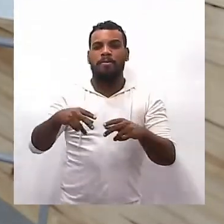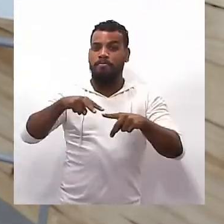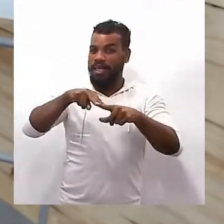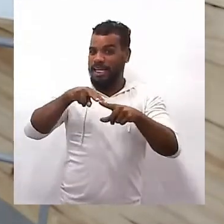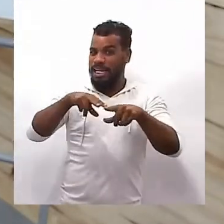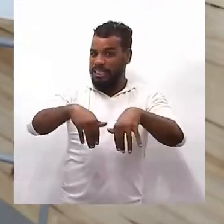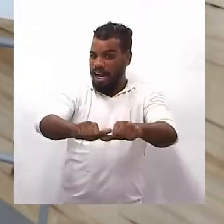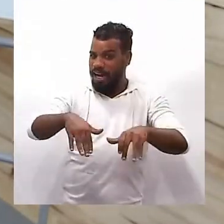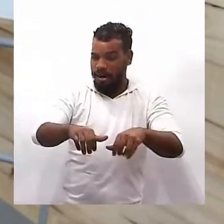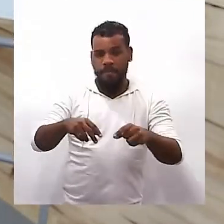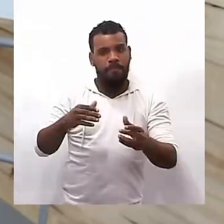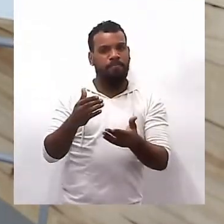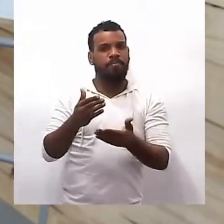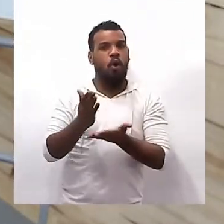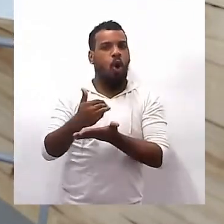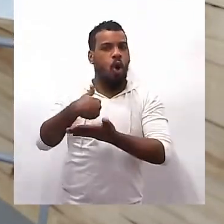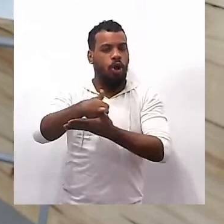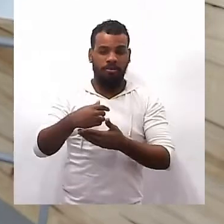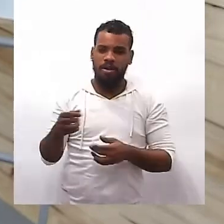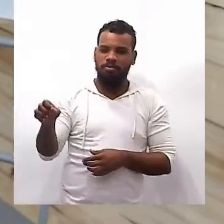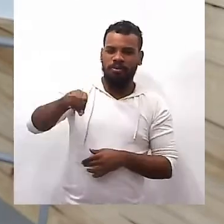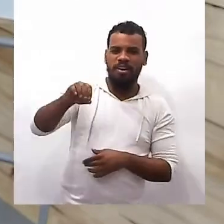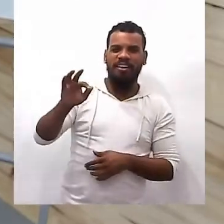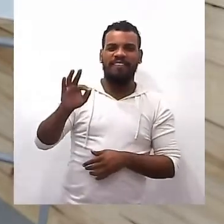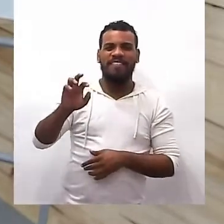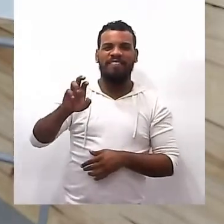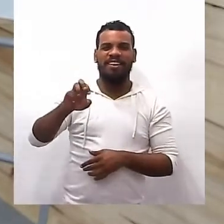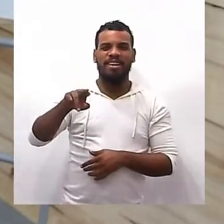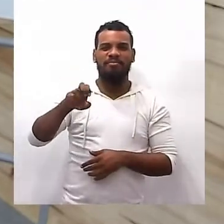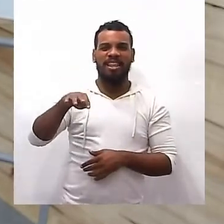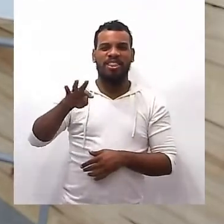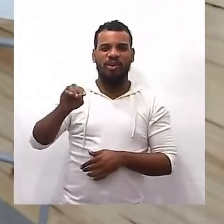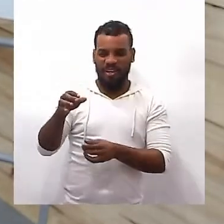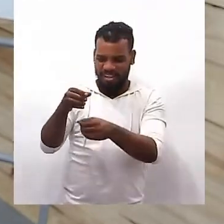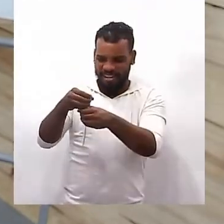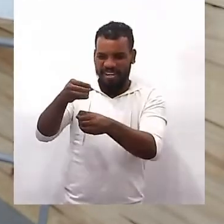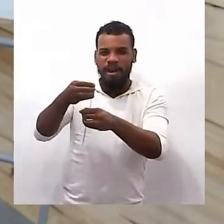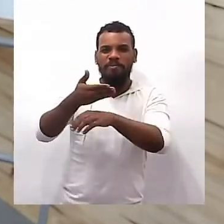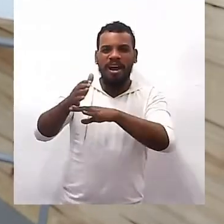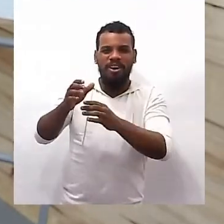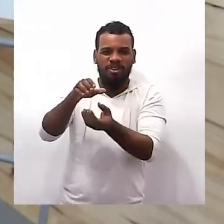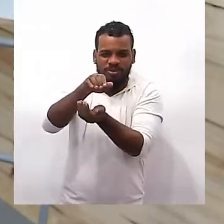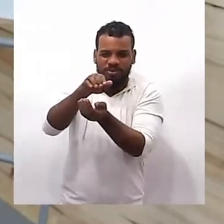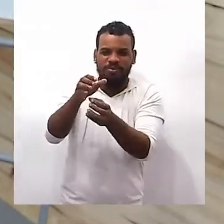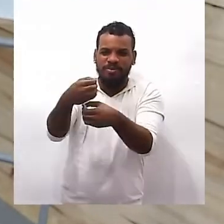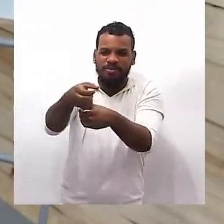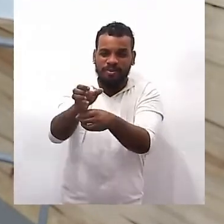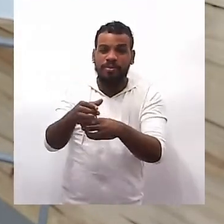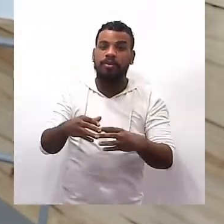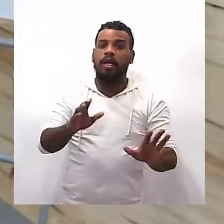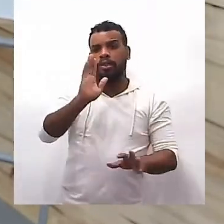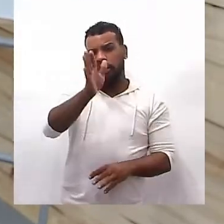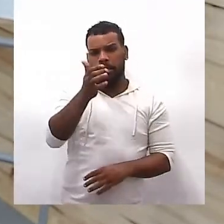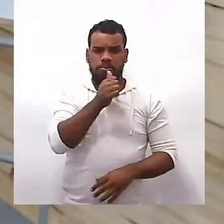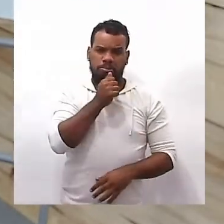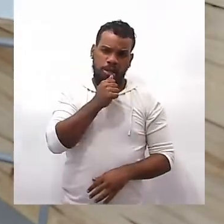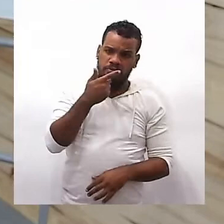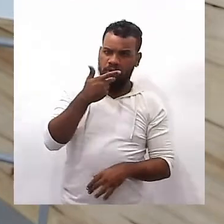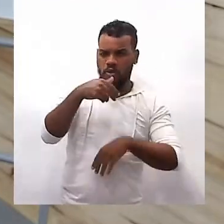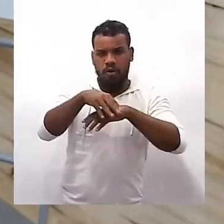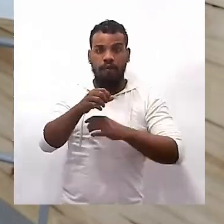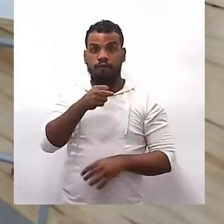geralmente produzindo bolo, a gente coloca o fermento. E eu acho que se vocês não sabem, mas vocês já devem ter escutado a mãe de vocês aqui, de vocês,